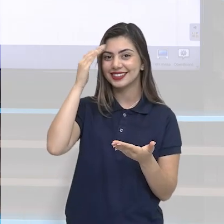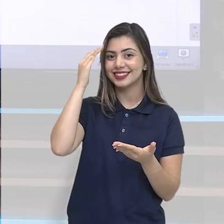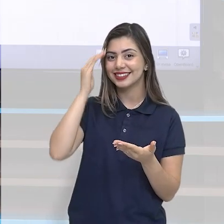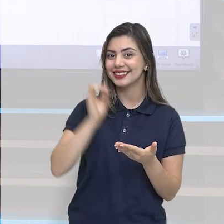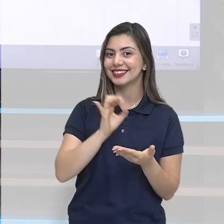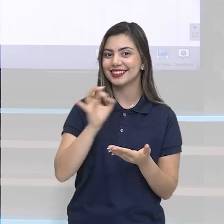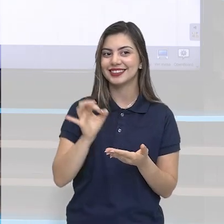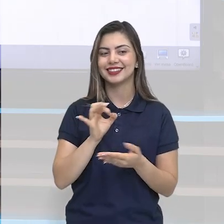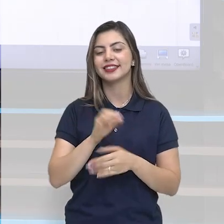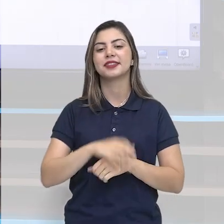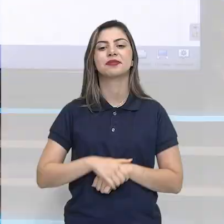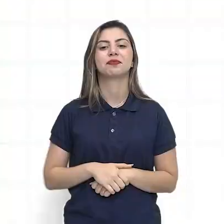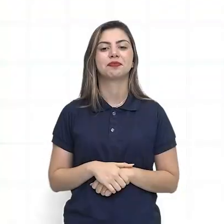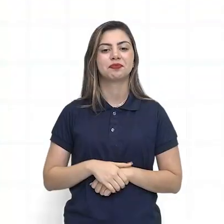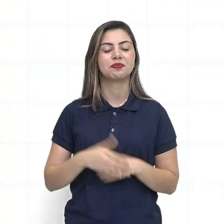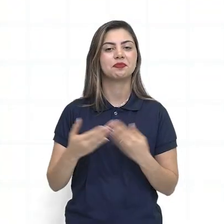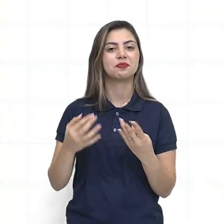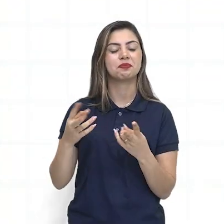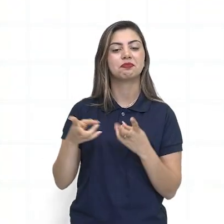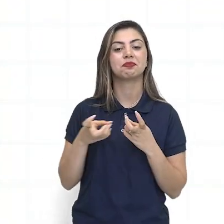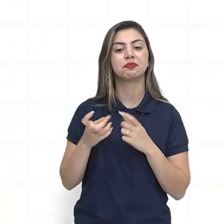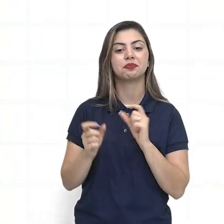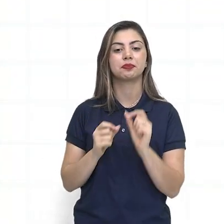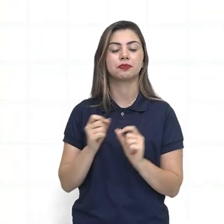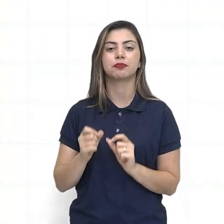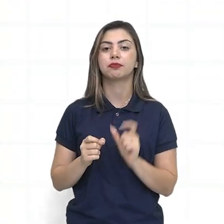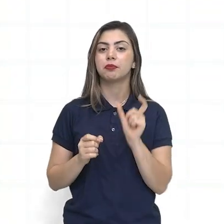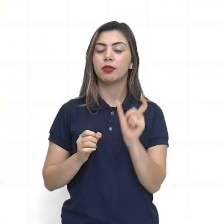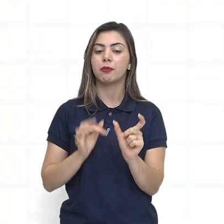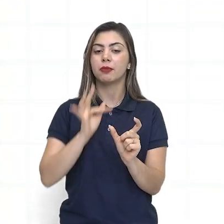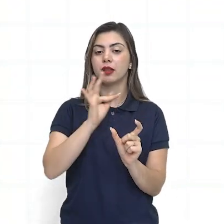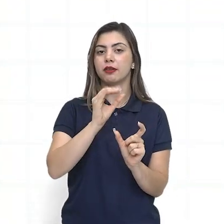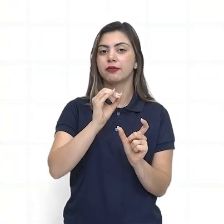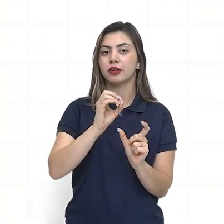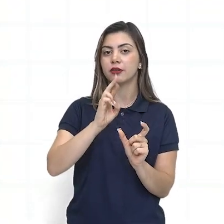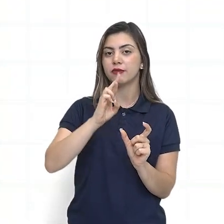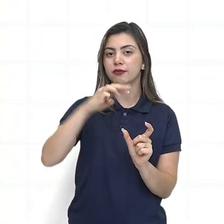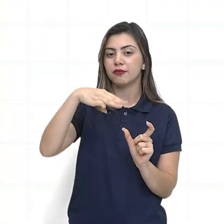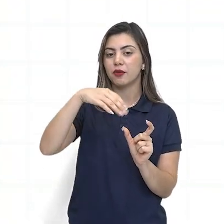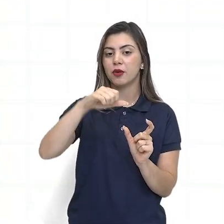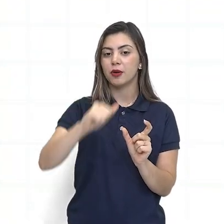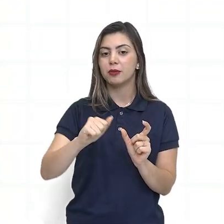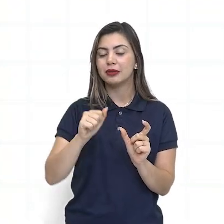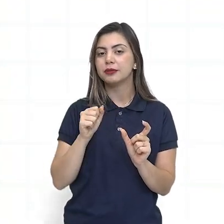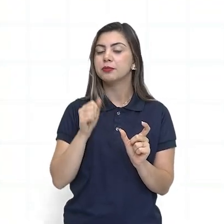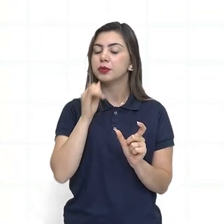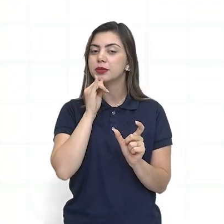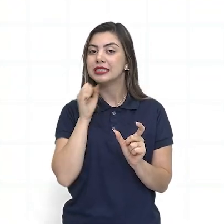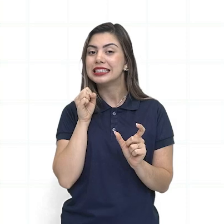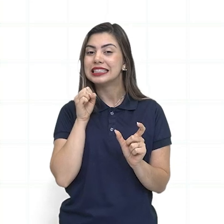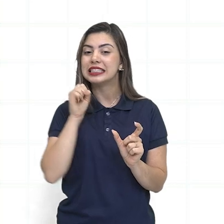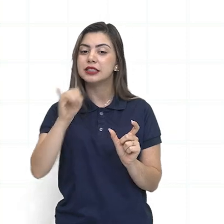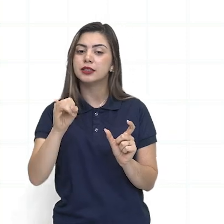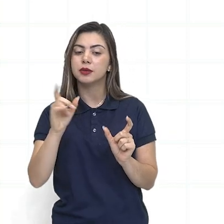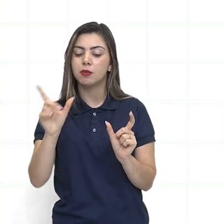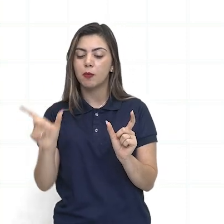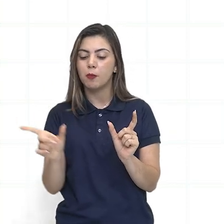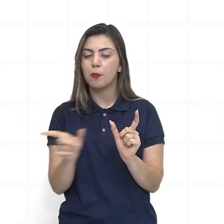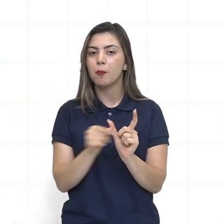você? Ficou? Então veja, a partir da palavra forma, se nós acrescentarmos